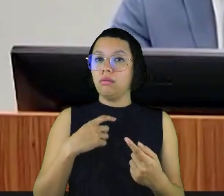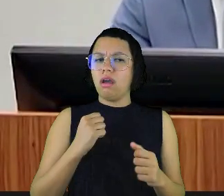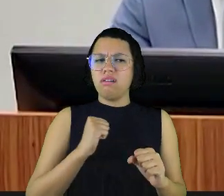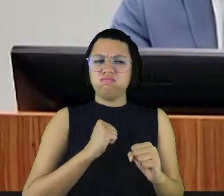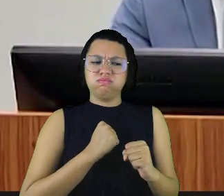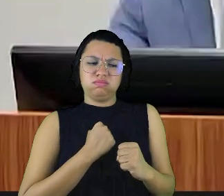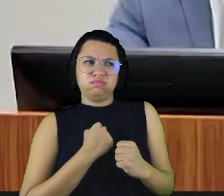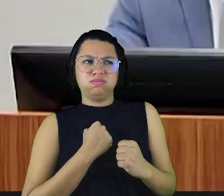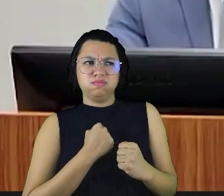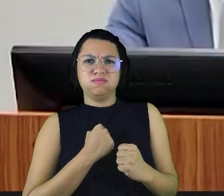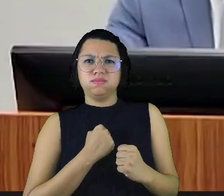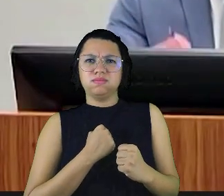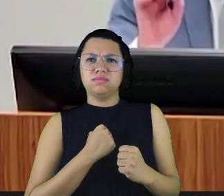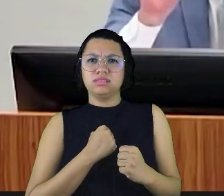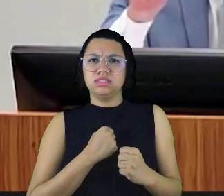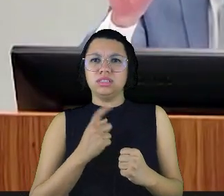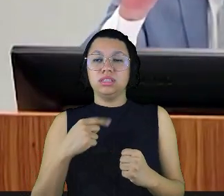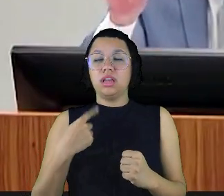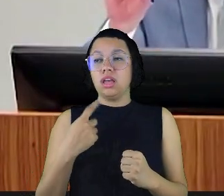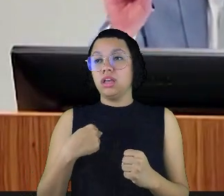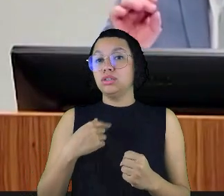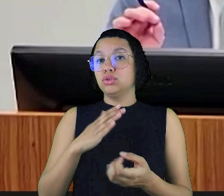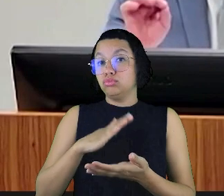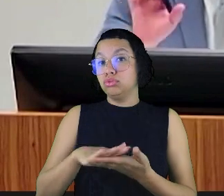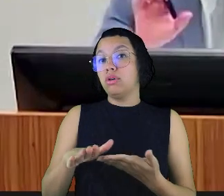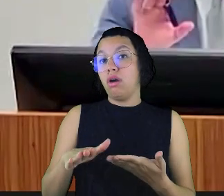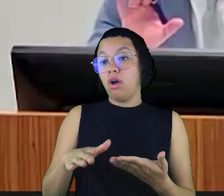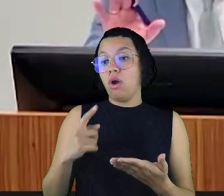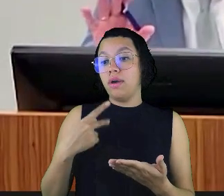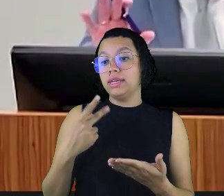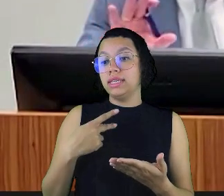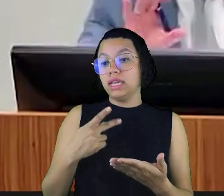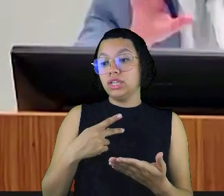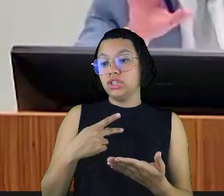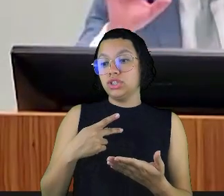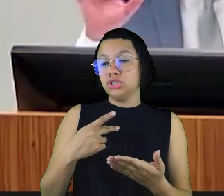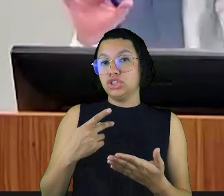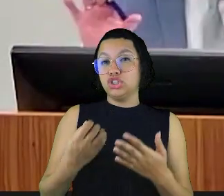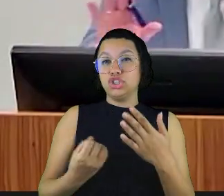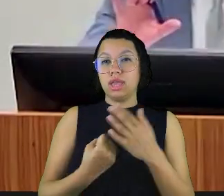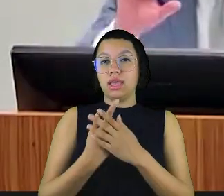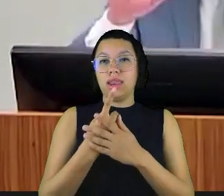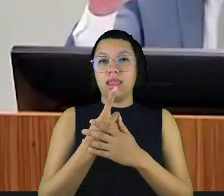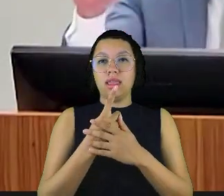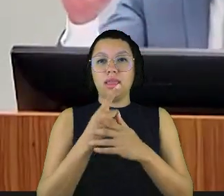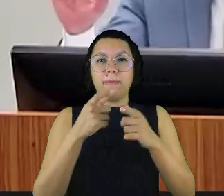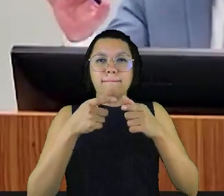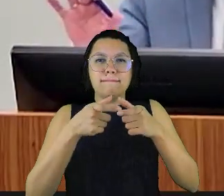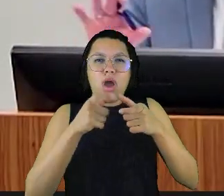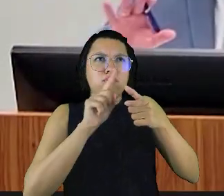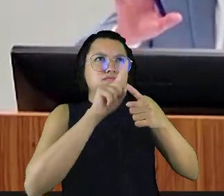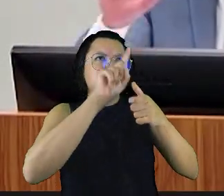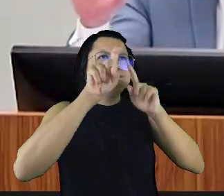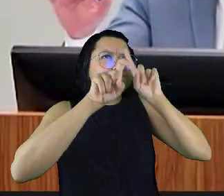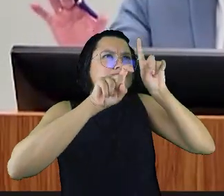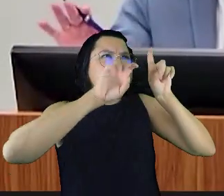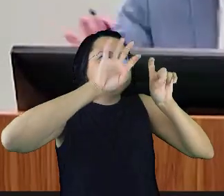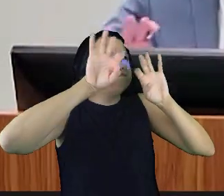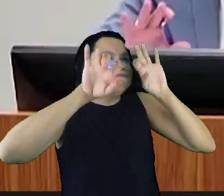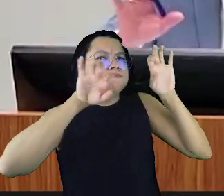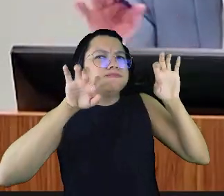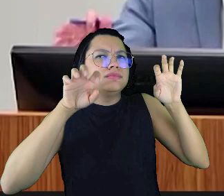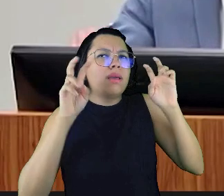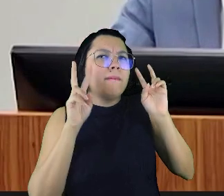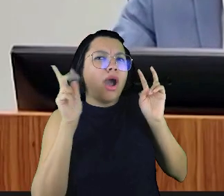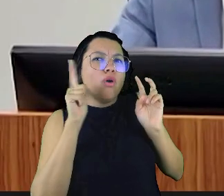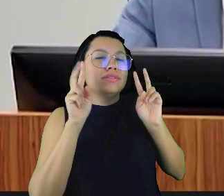nos sobra, não é? Que a gente abra buraquinhos nessa caixa para enxergar o que está acontecendo fora dela